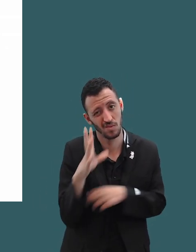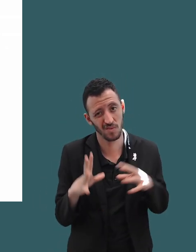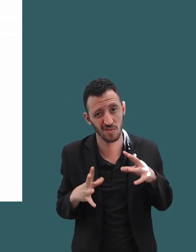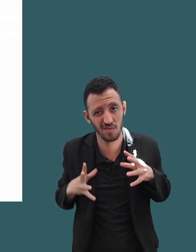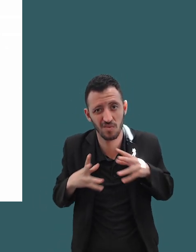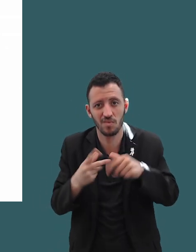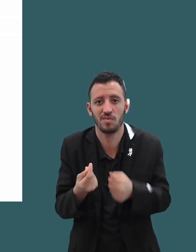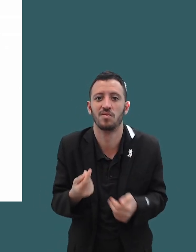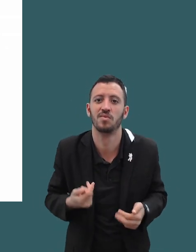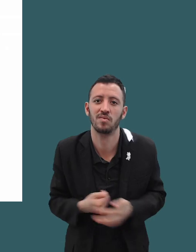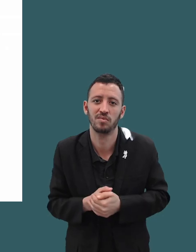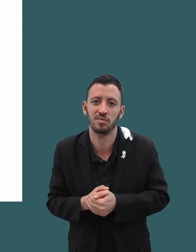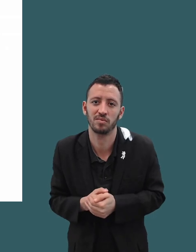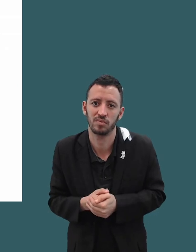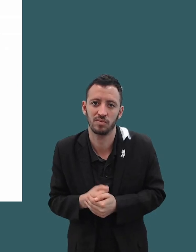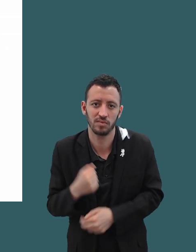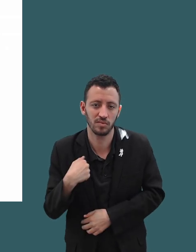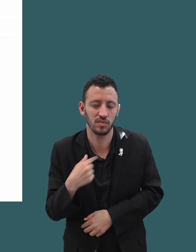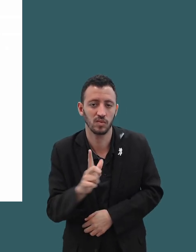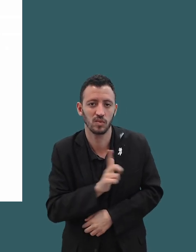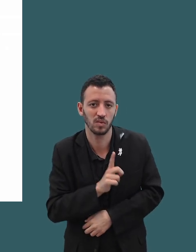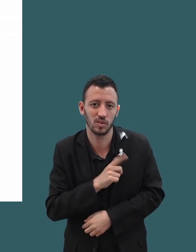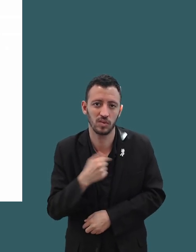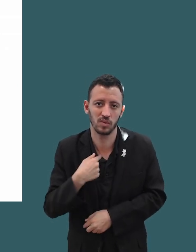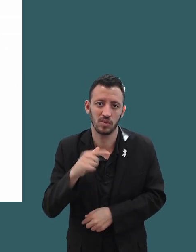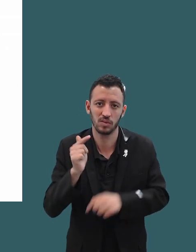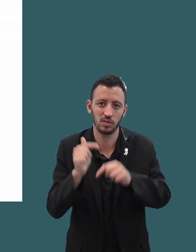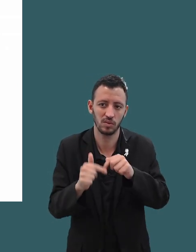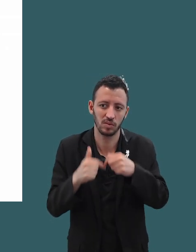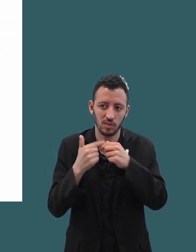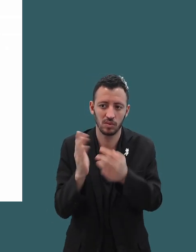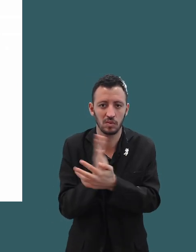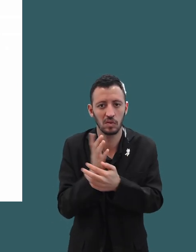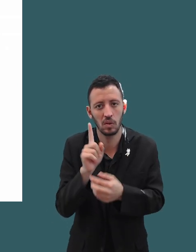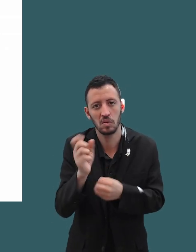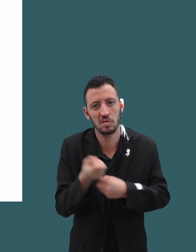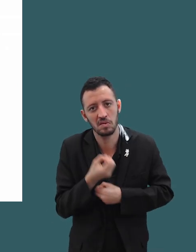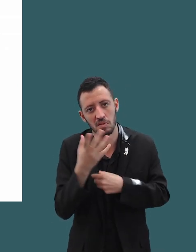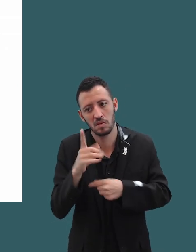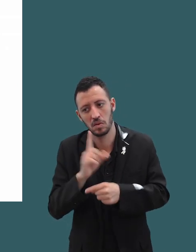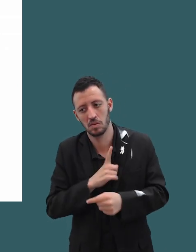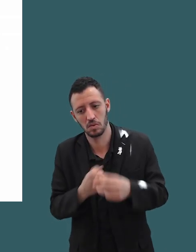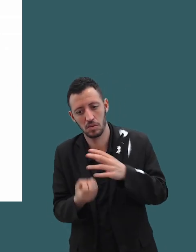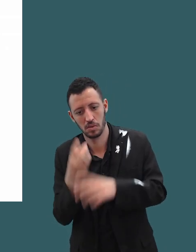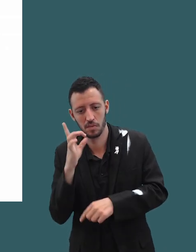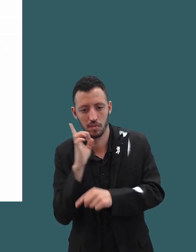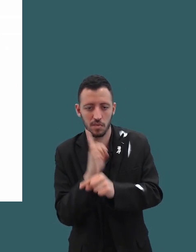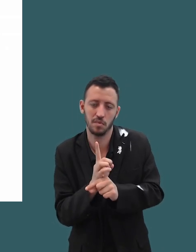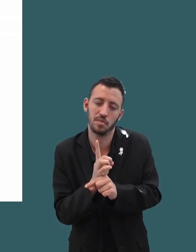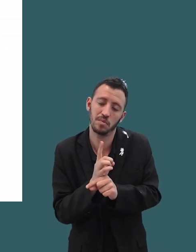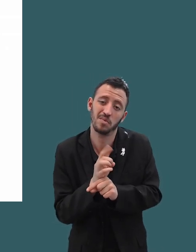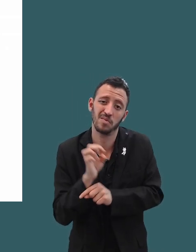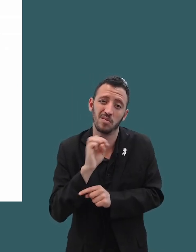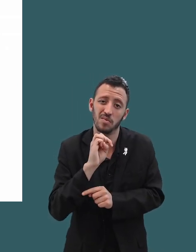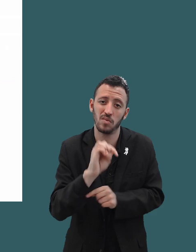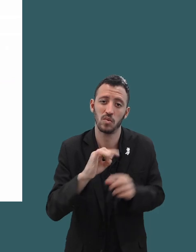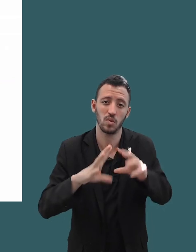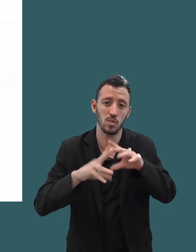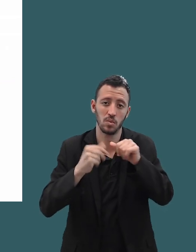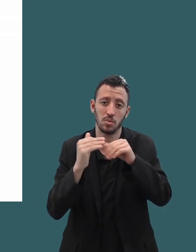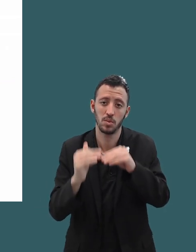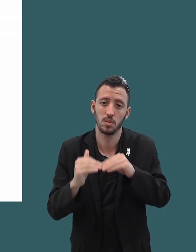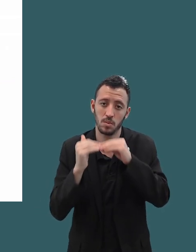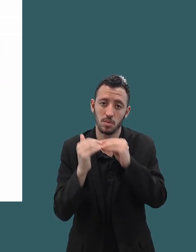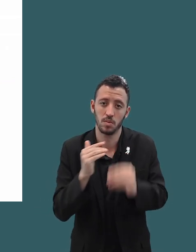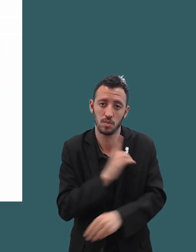essas conspirações. A gente vai ter filiação com esses outros discursos que geram identificação. E, sobretudo,